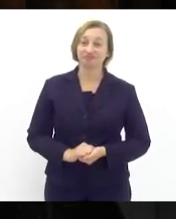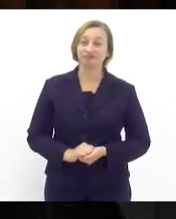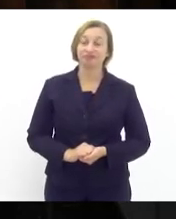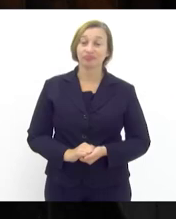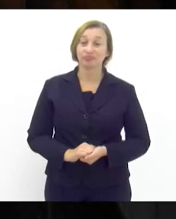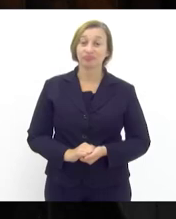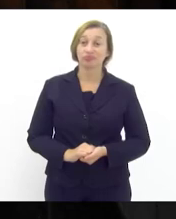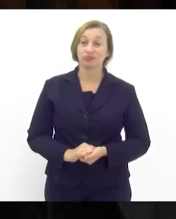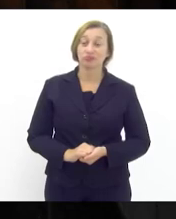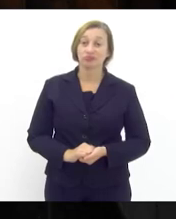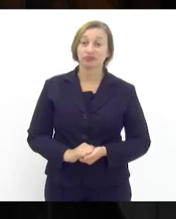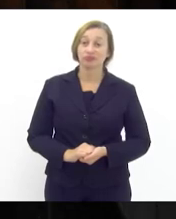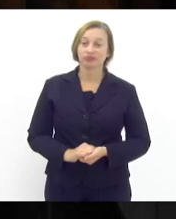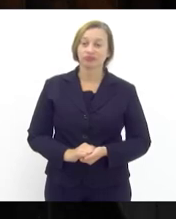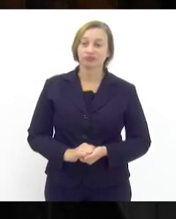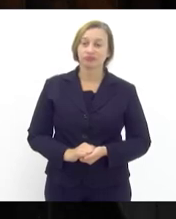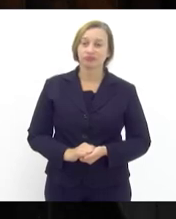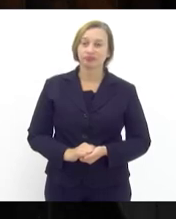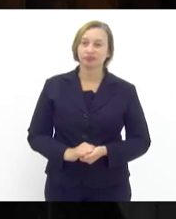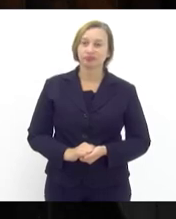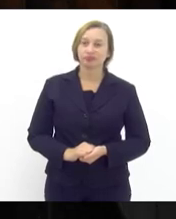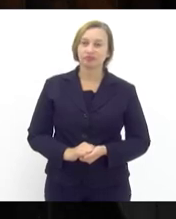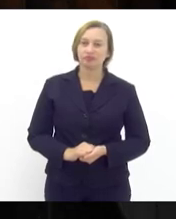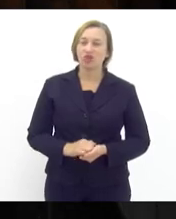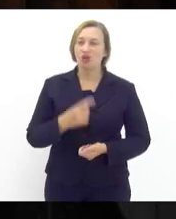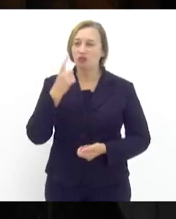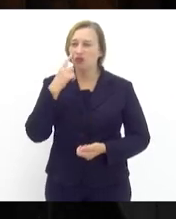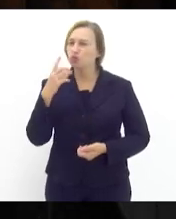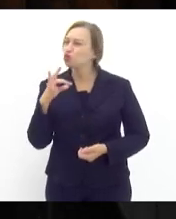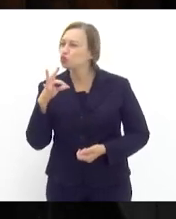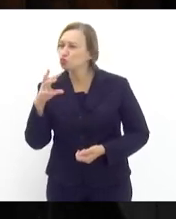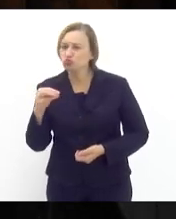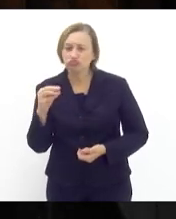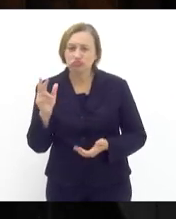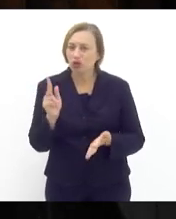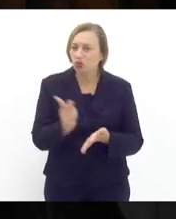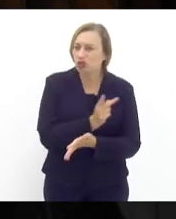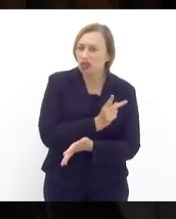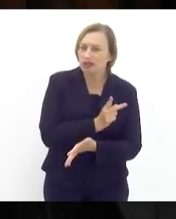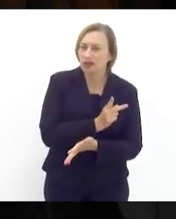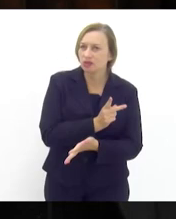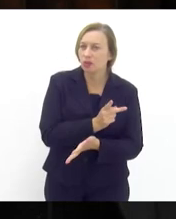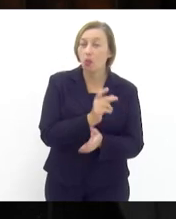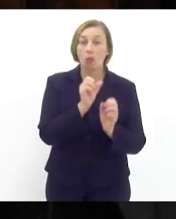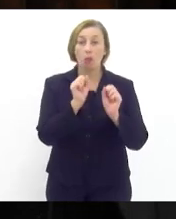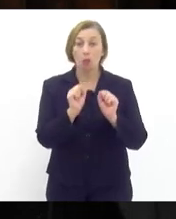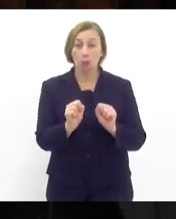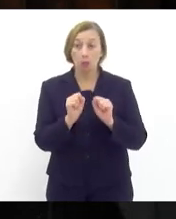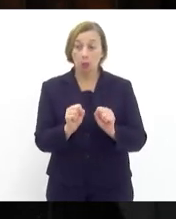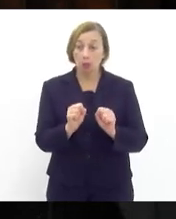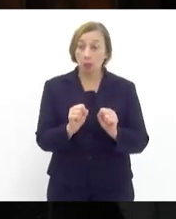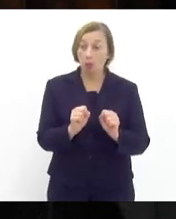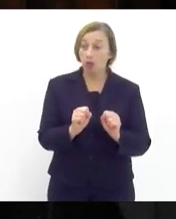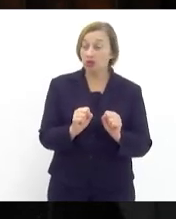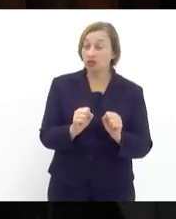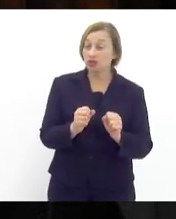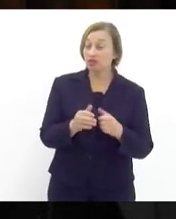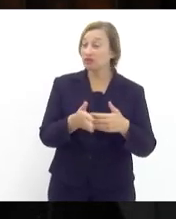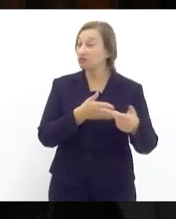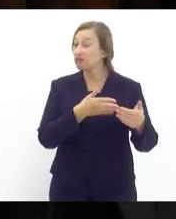ora diante desse quadro pode fazer regime de recuperação